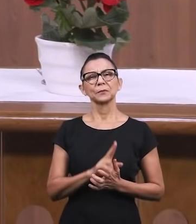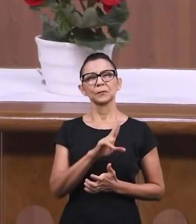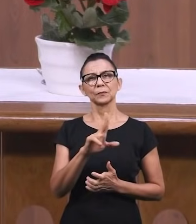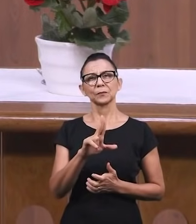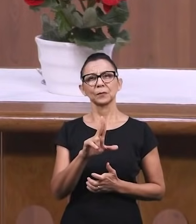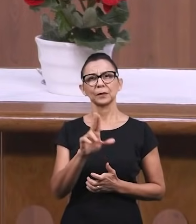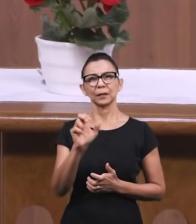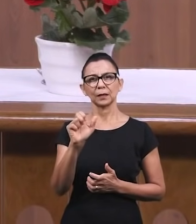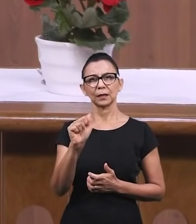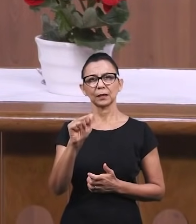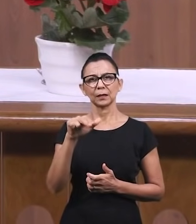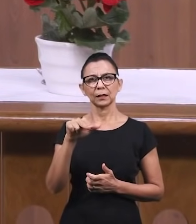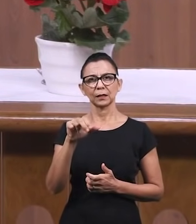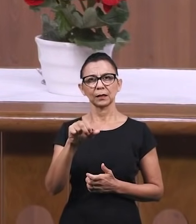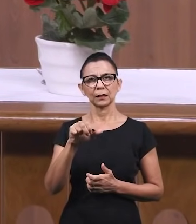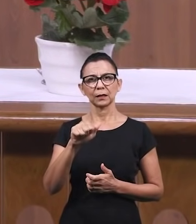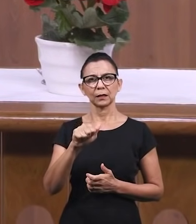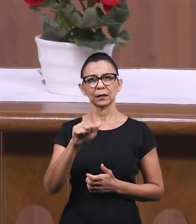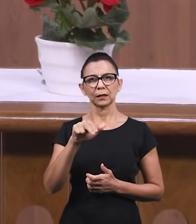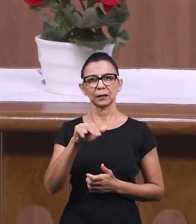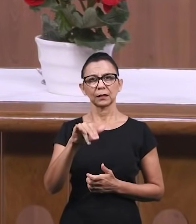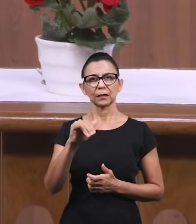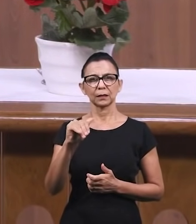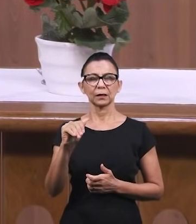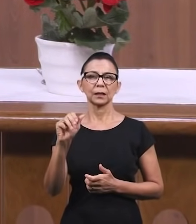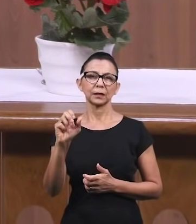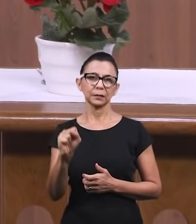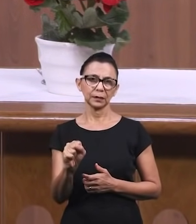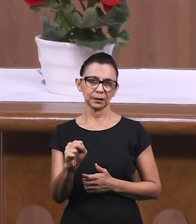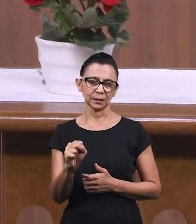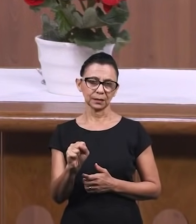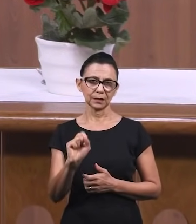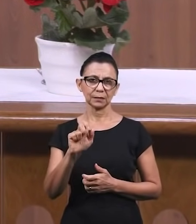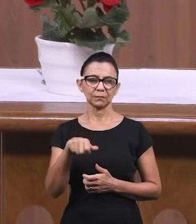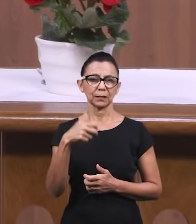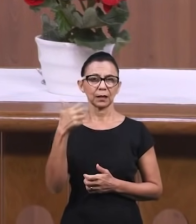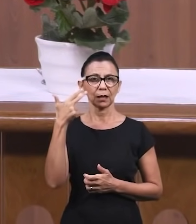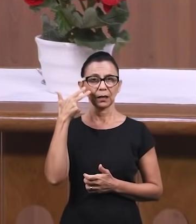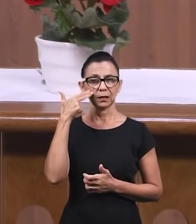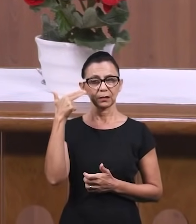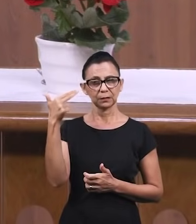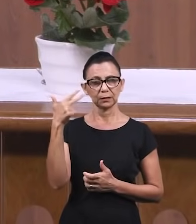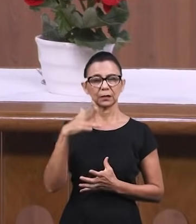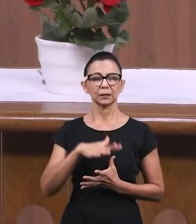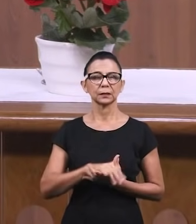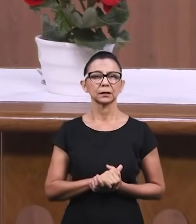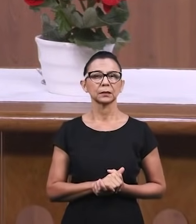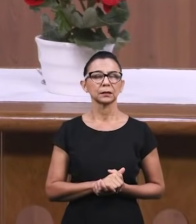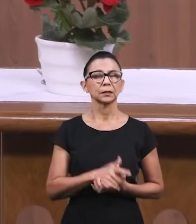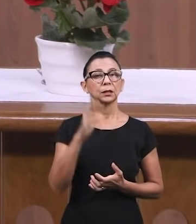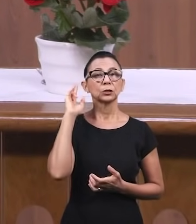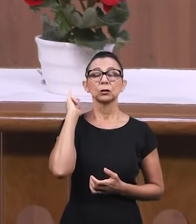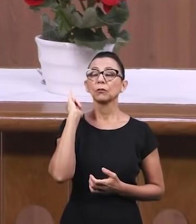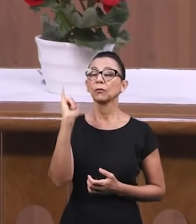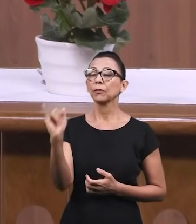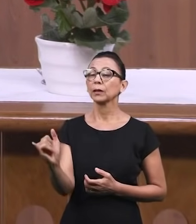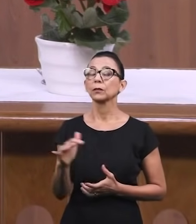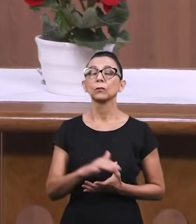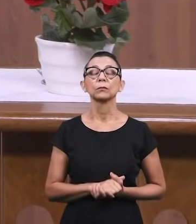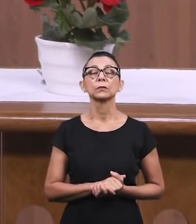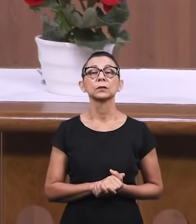chamado Ananias. E o texto nos diz aqui que disse-lhe o Senhor em